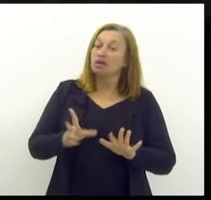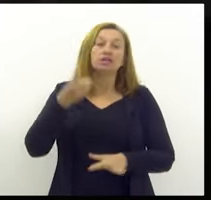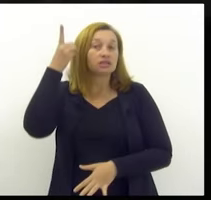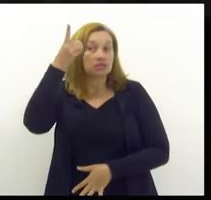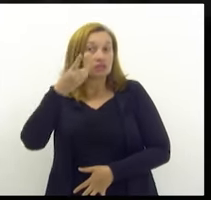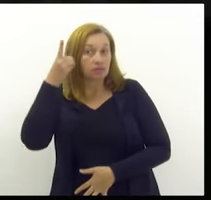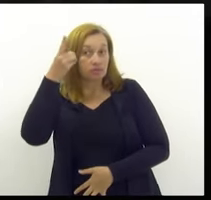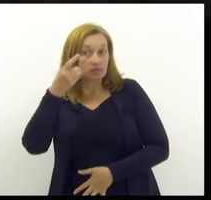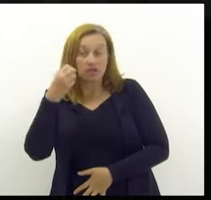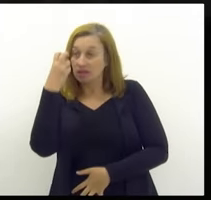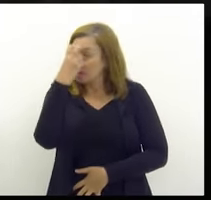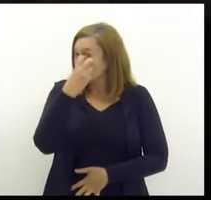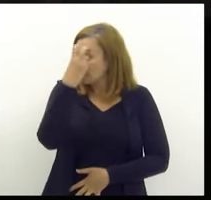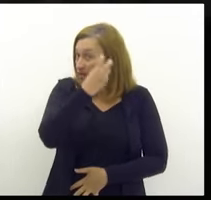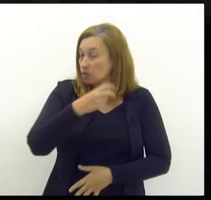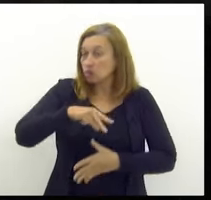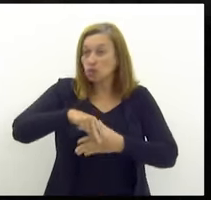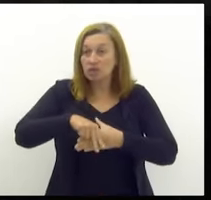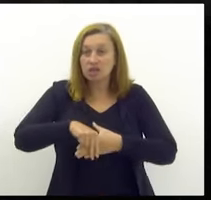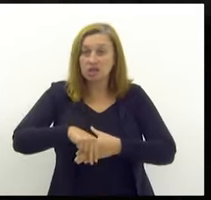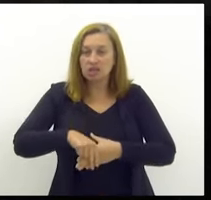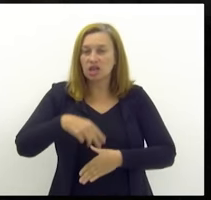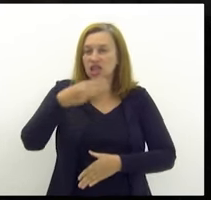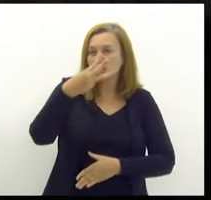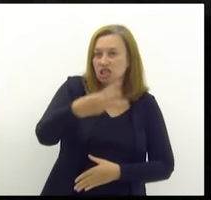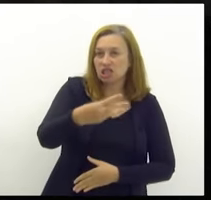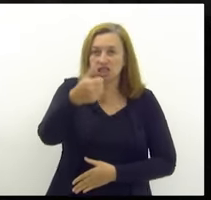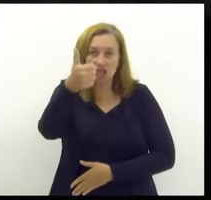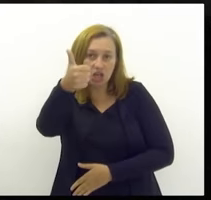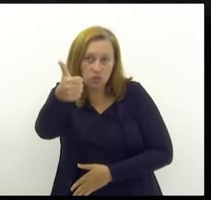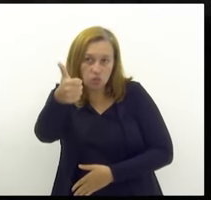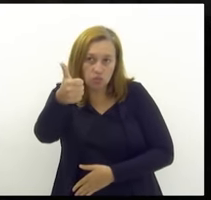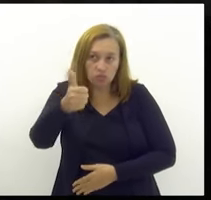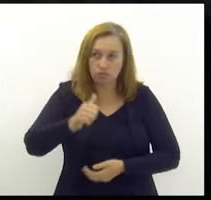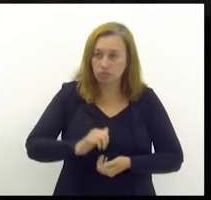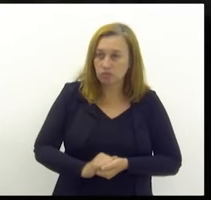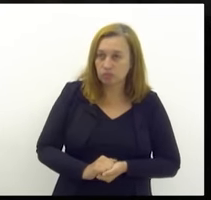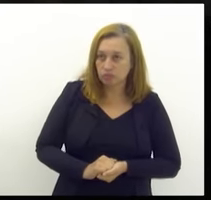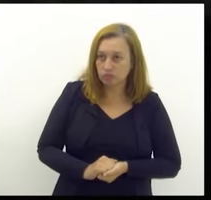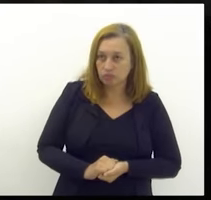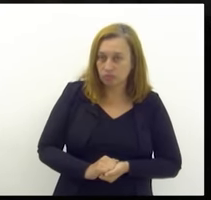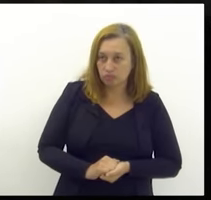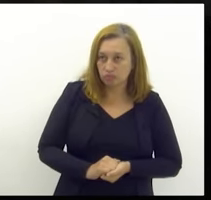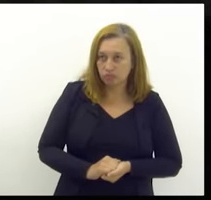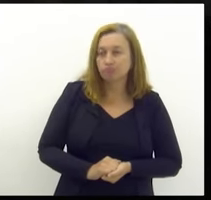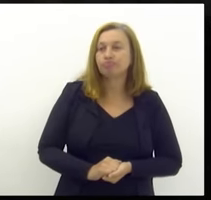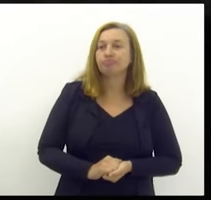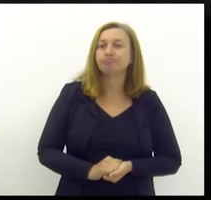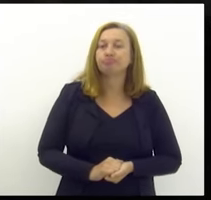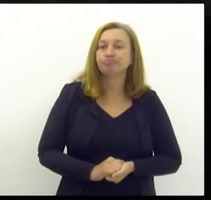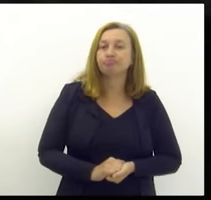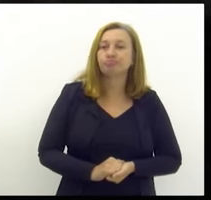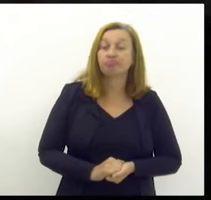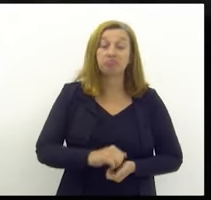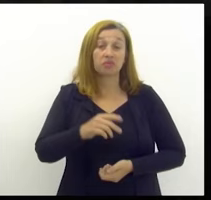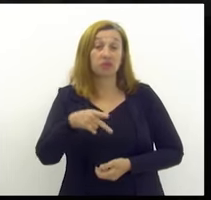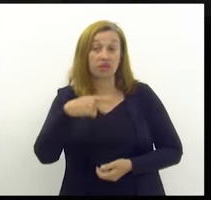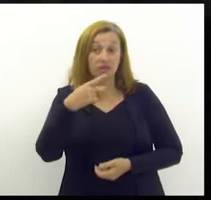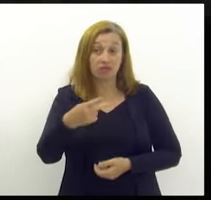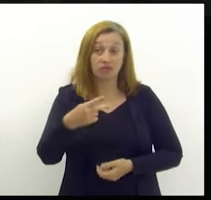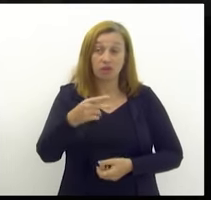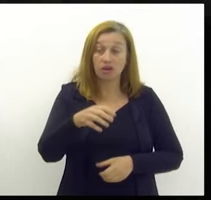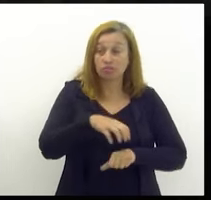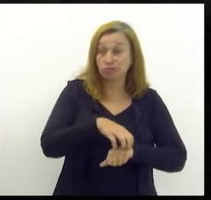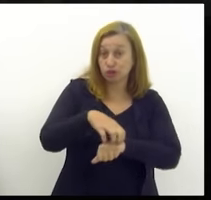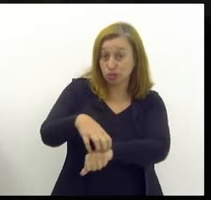Verônica do inciso 31 emano 31 que diz respeito ao